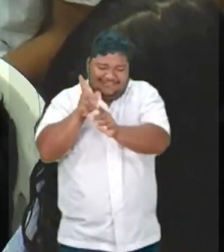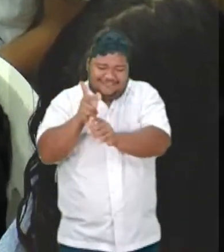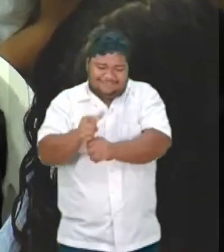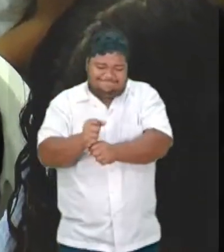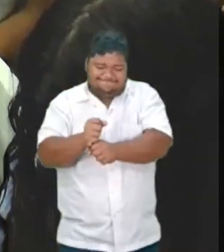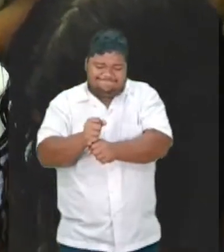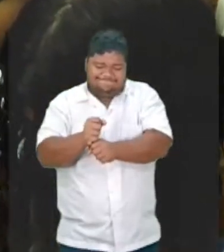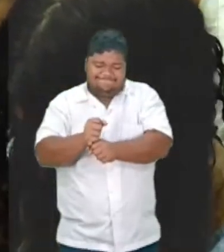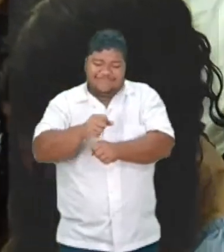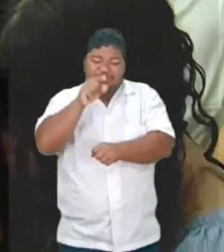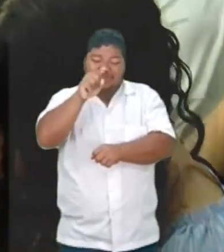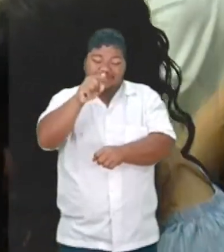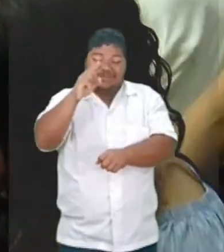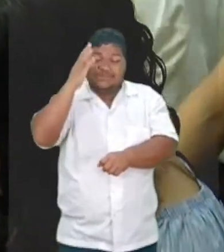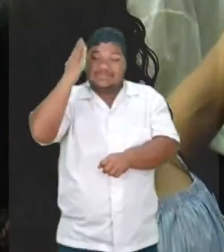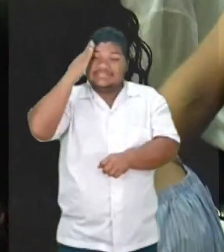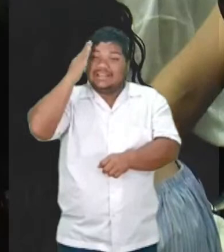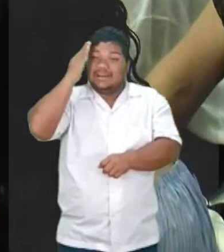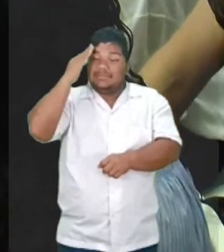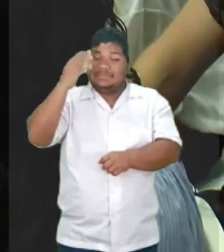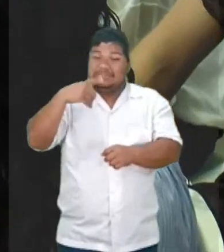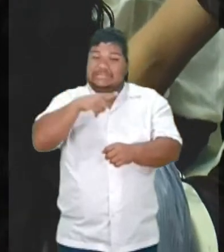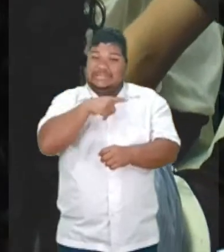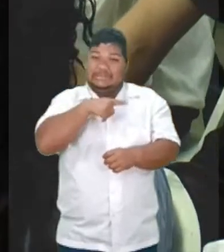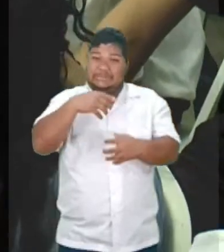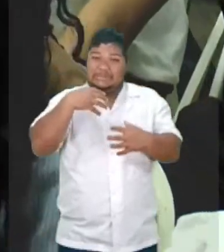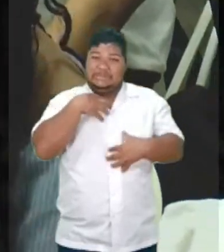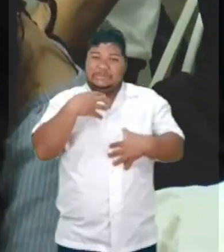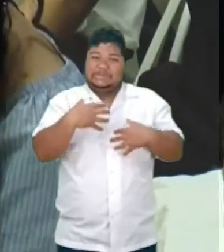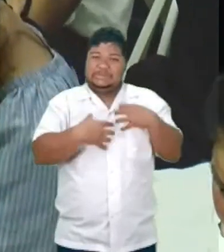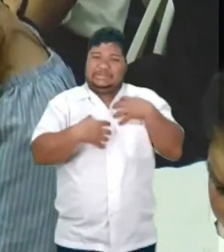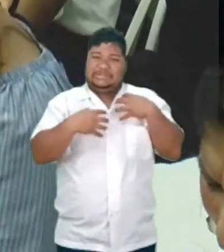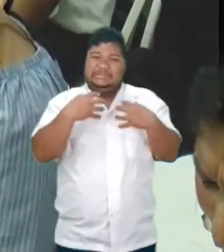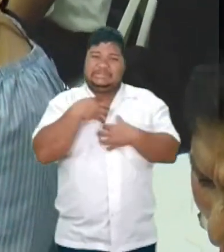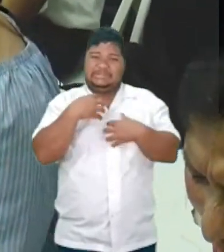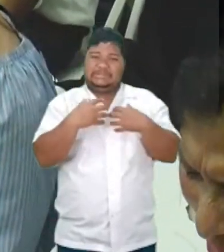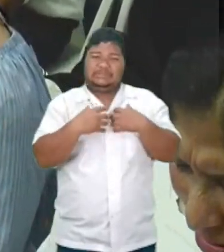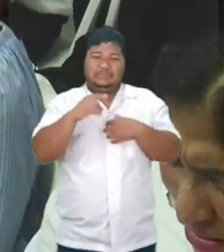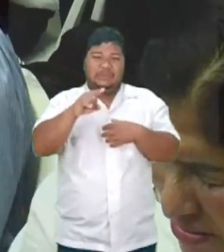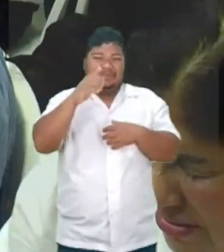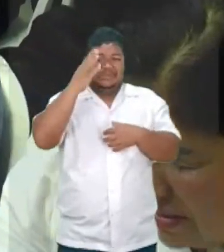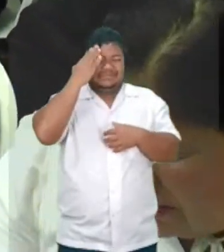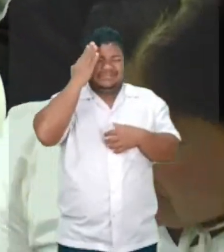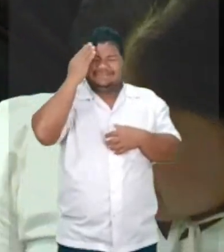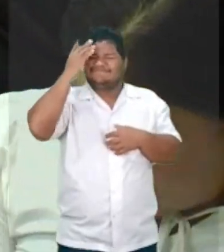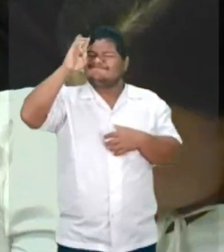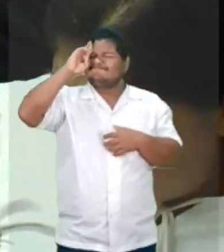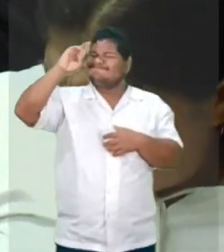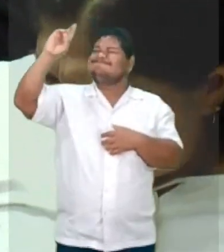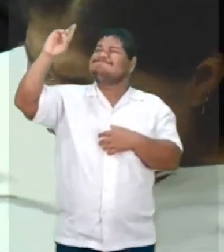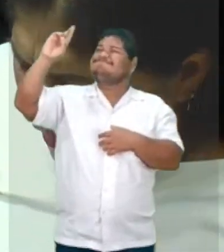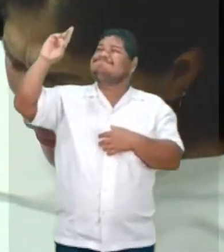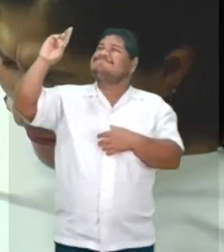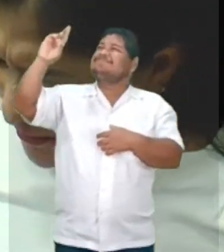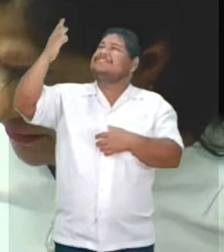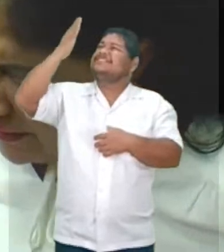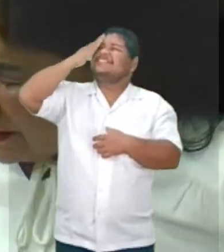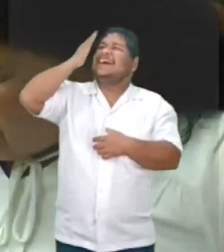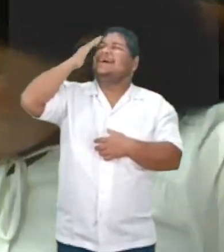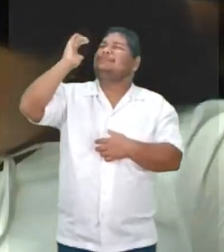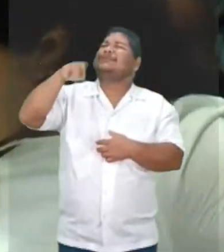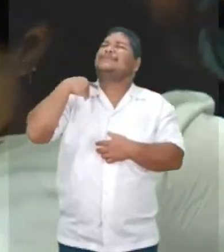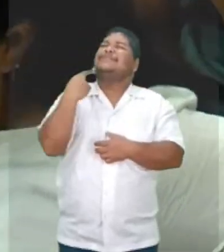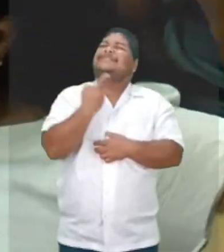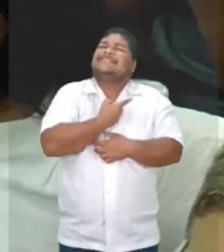O Senhor sabe aquilo que aflige os nossos corações, porque o Senhor é um Deus que se importa com as nossas